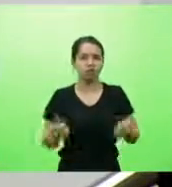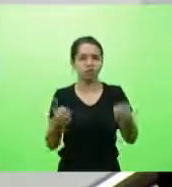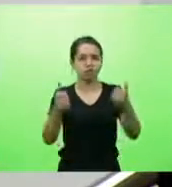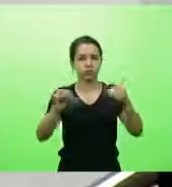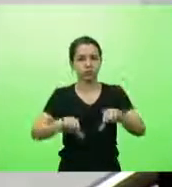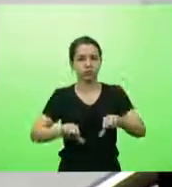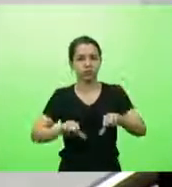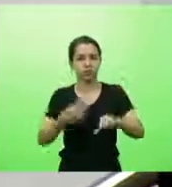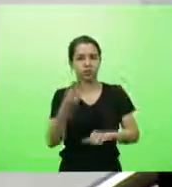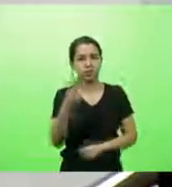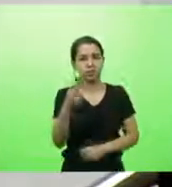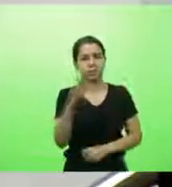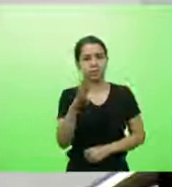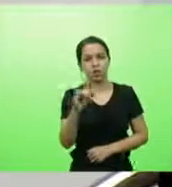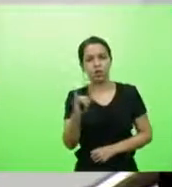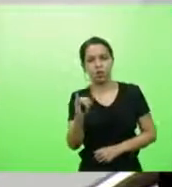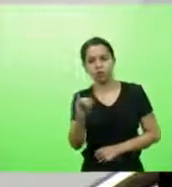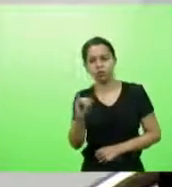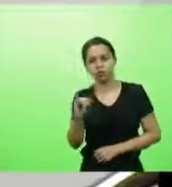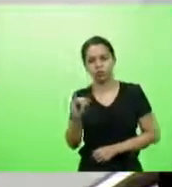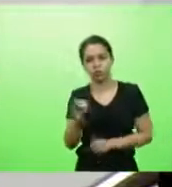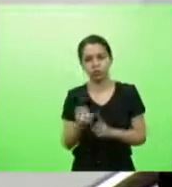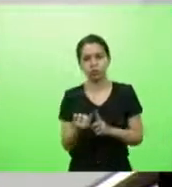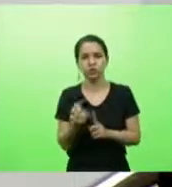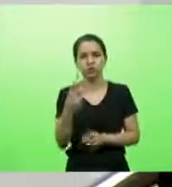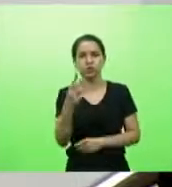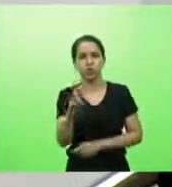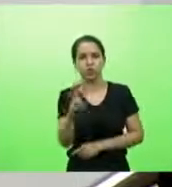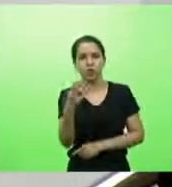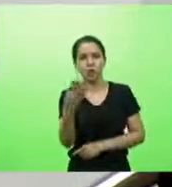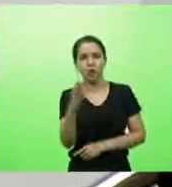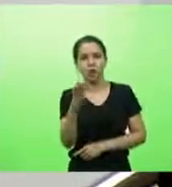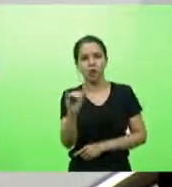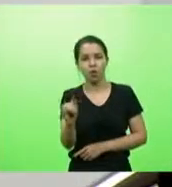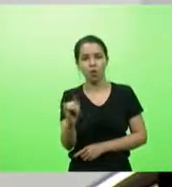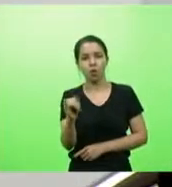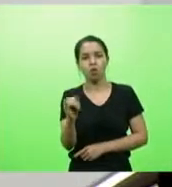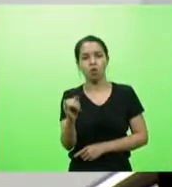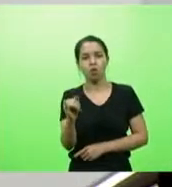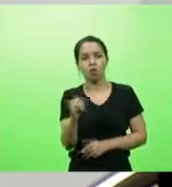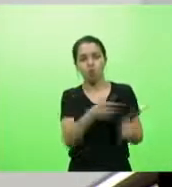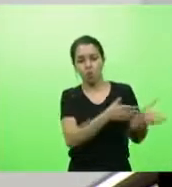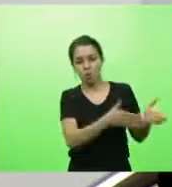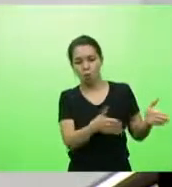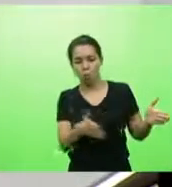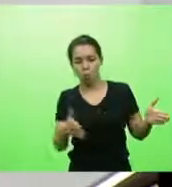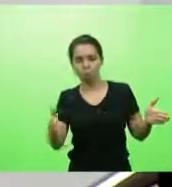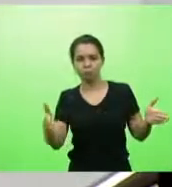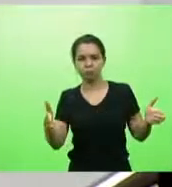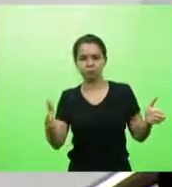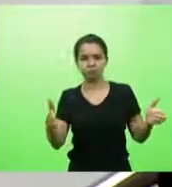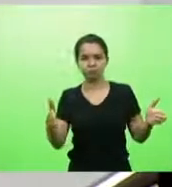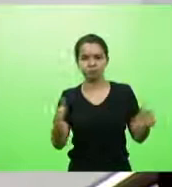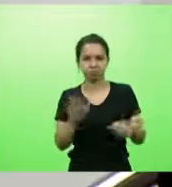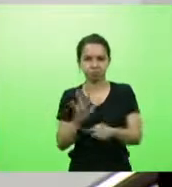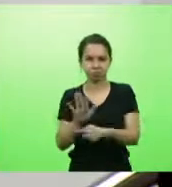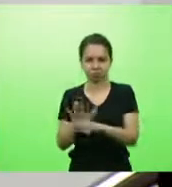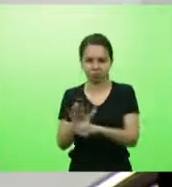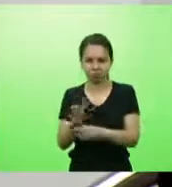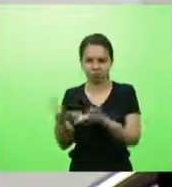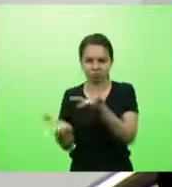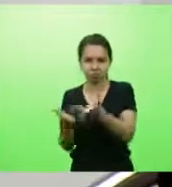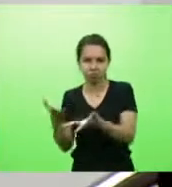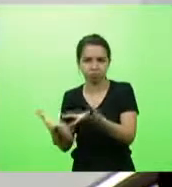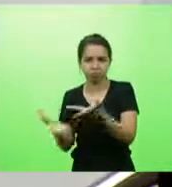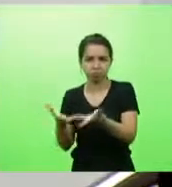3 bilhões em um janeiro, 54 milhões um ano inteiro em linha de crédito. Está servindo a população, ao mesmo tempo que